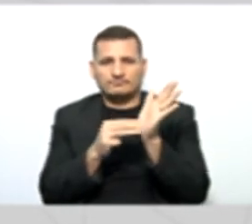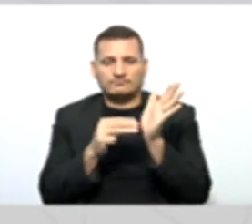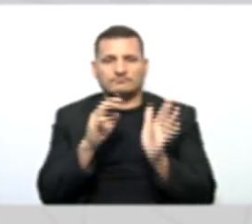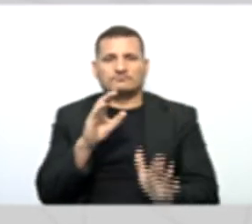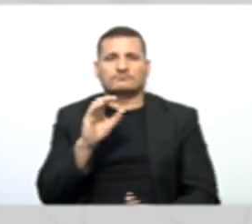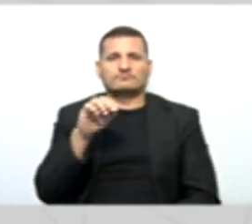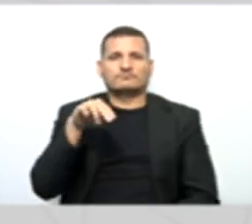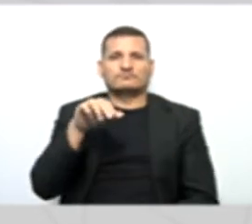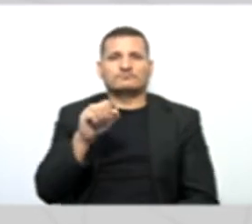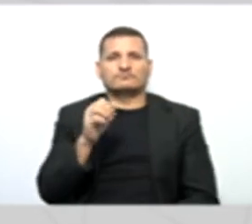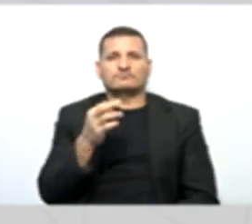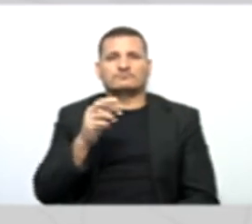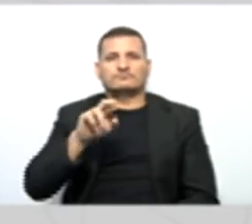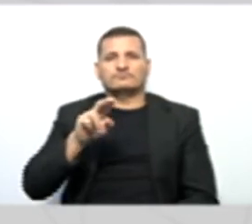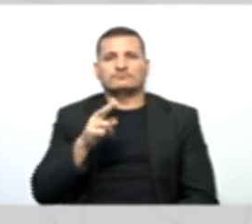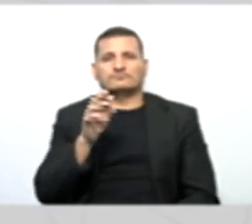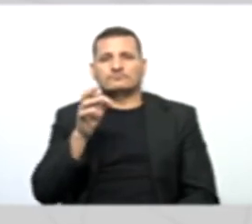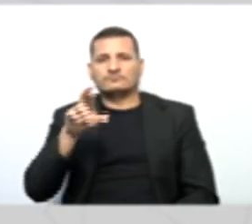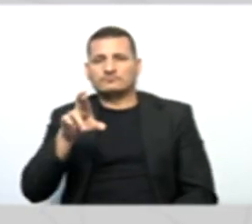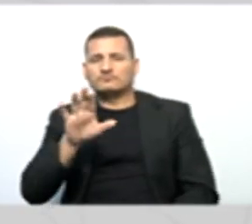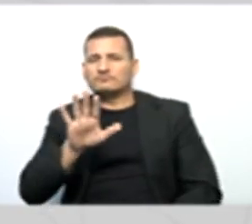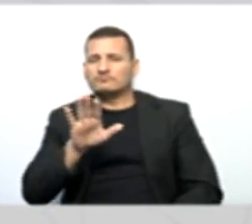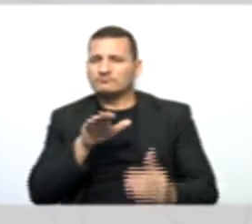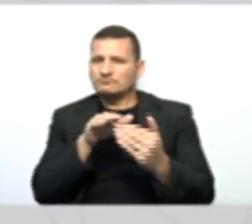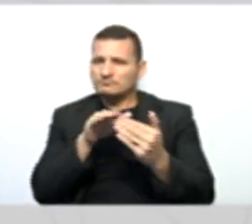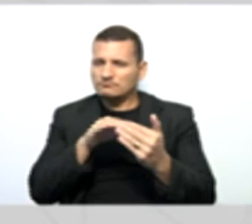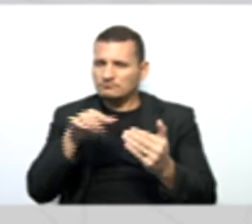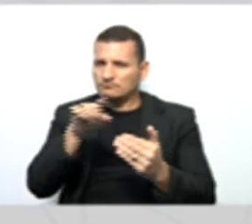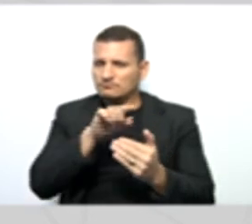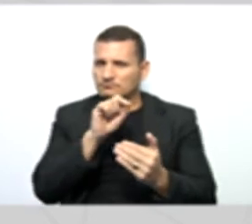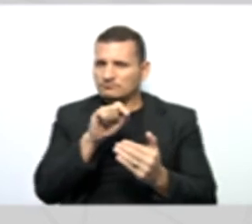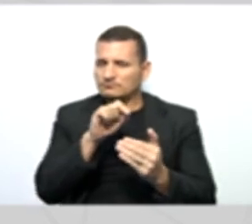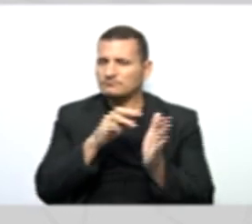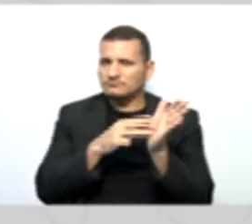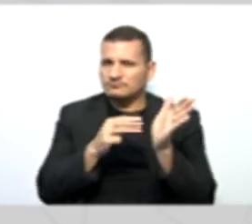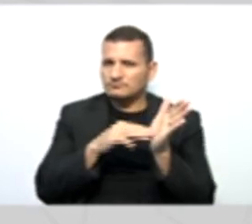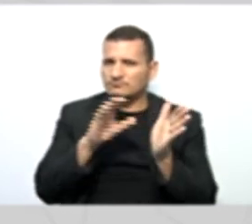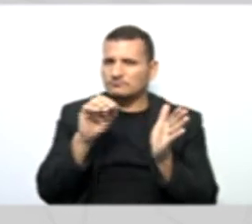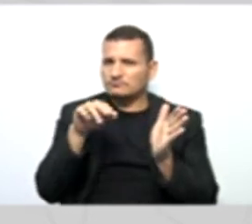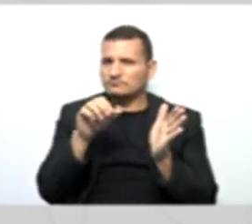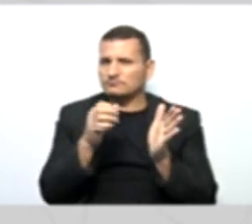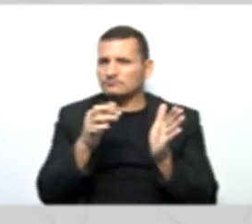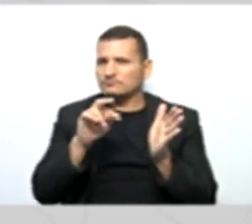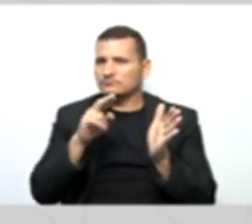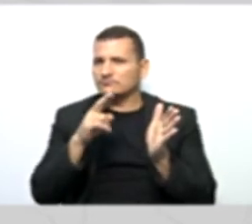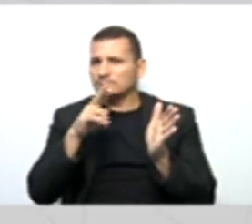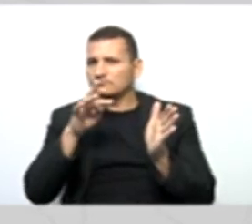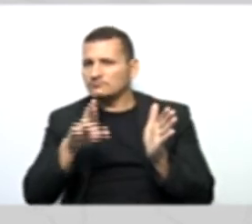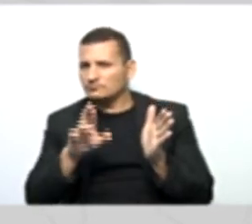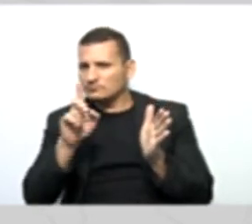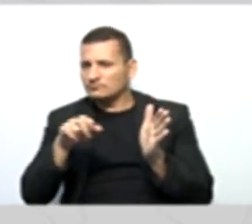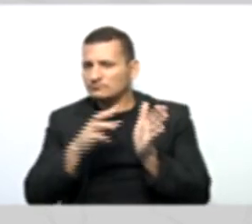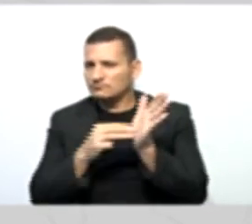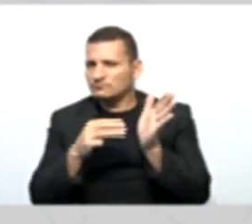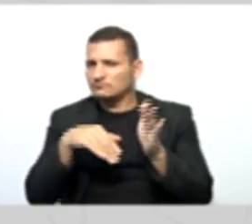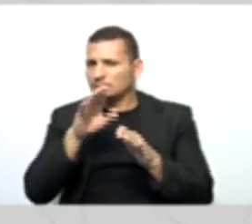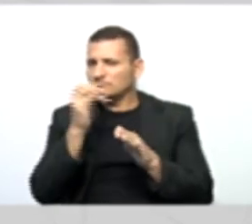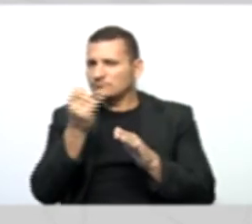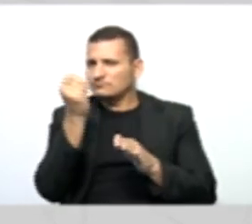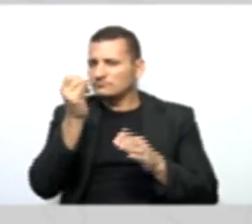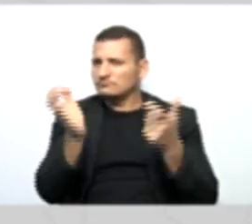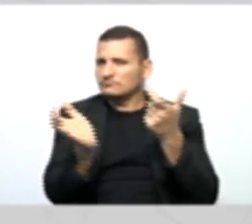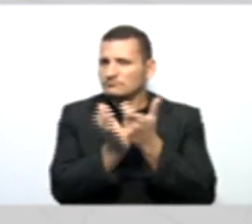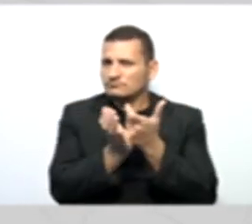aí. Concordam comigo que o método construtor é o método mais importante da classe? É parte